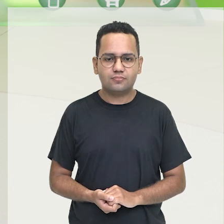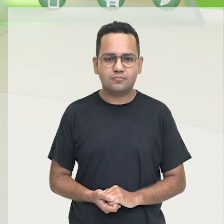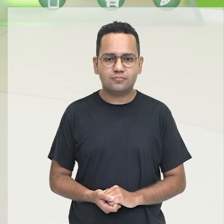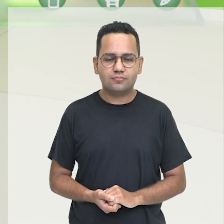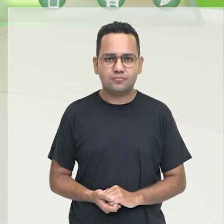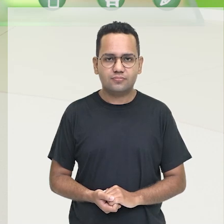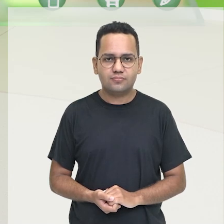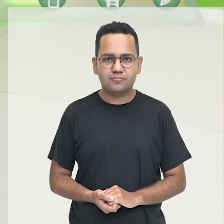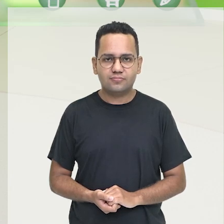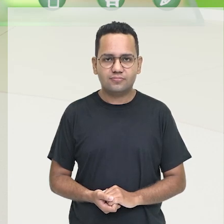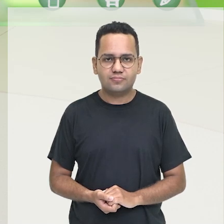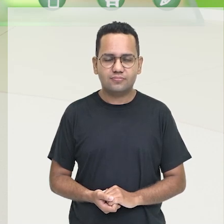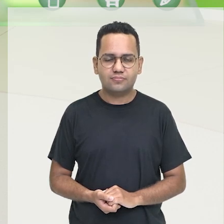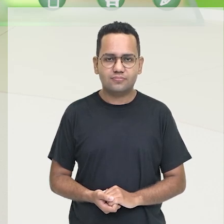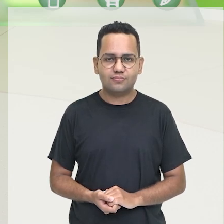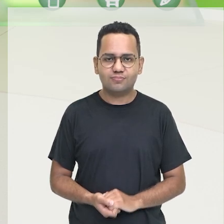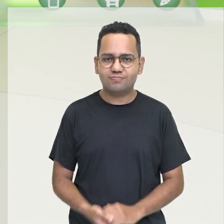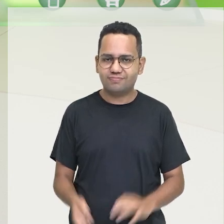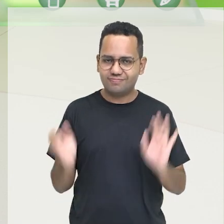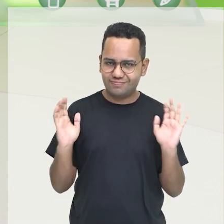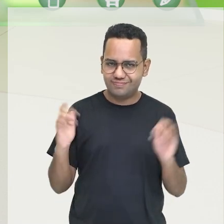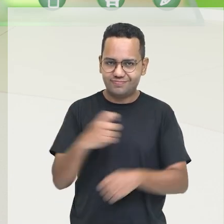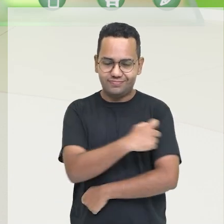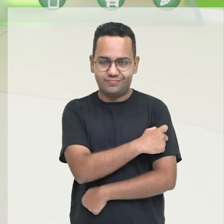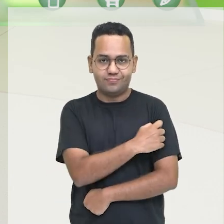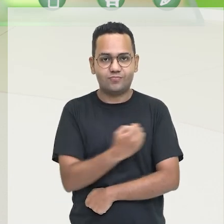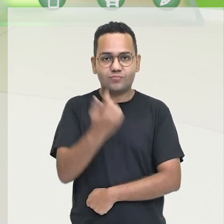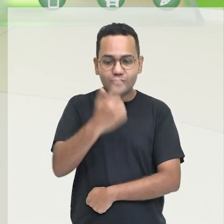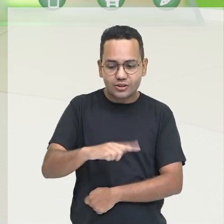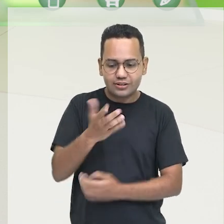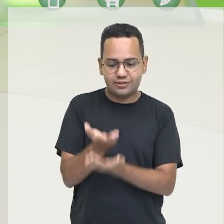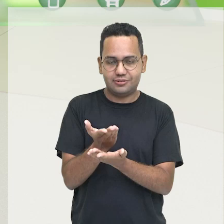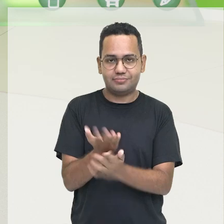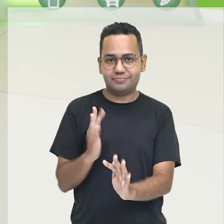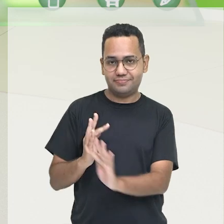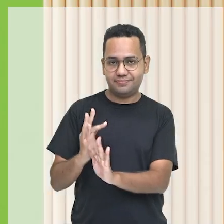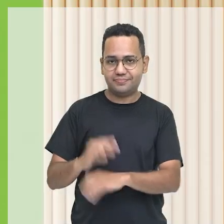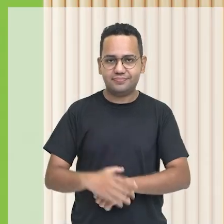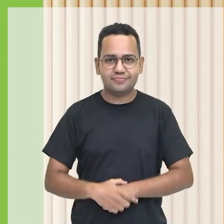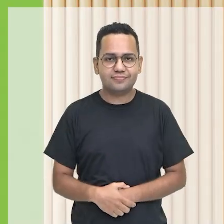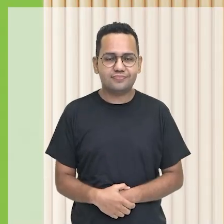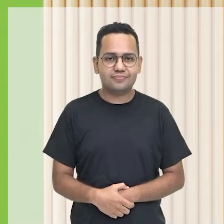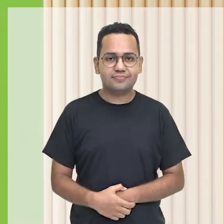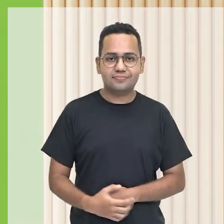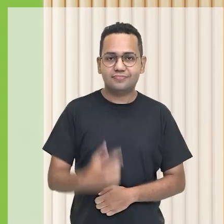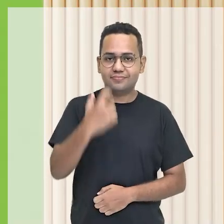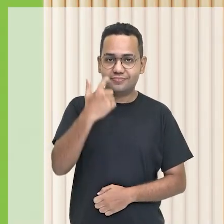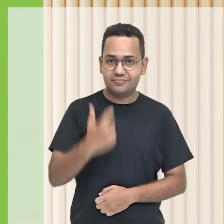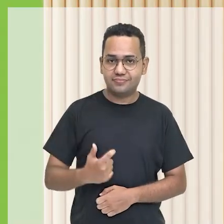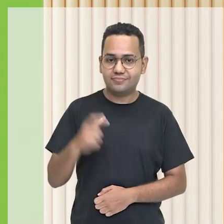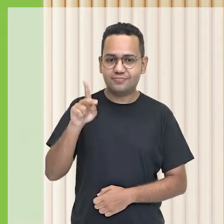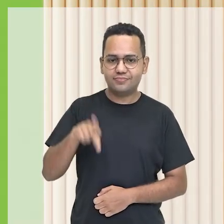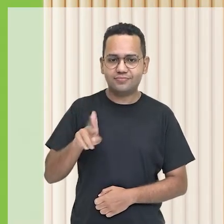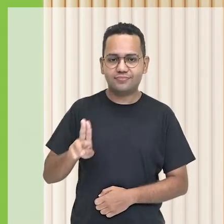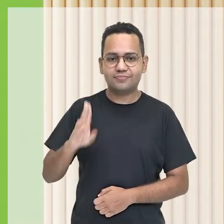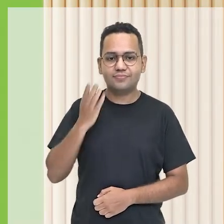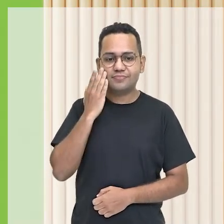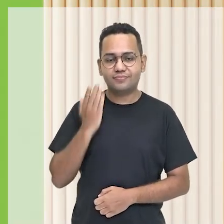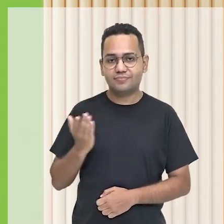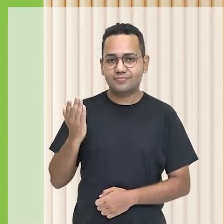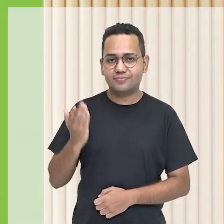muito bem pessoal estamos de volta para mais uma aula de física eu sou o professor Nelson